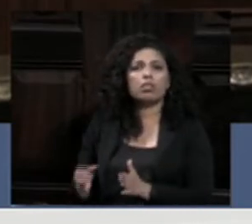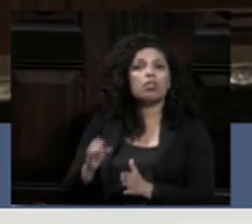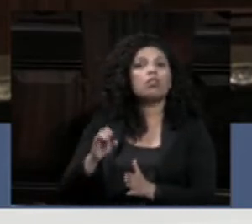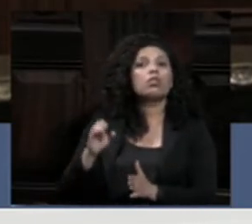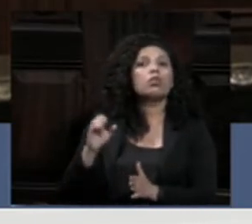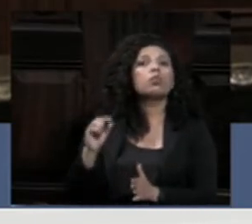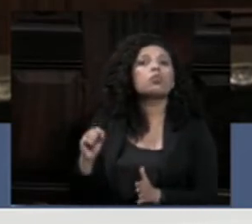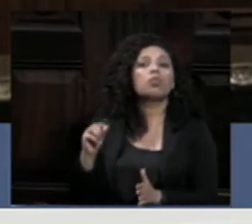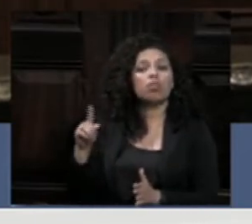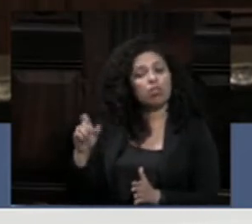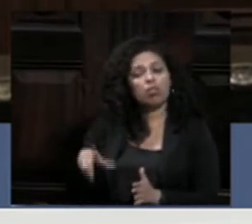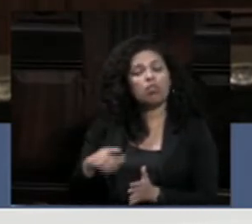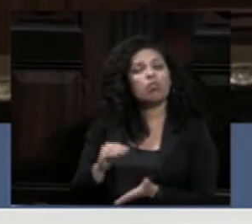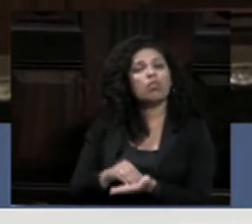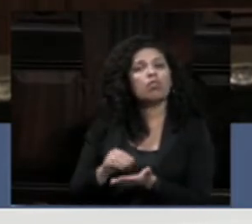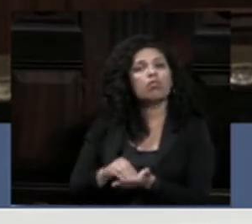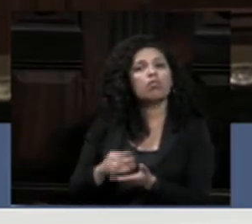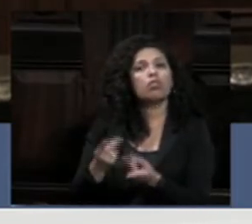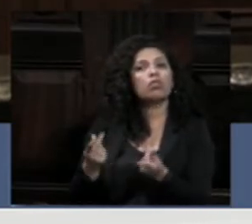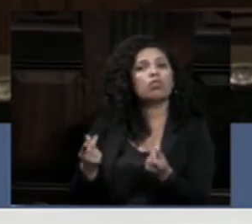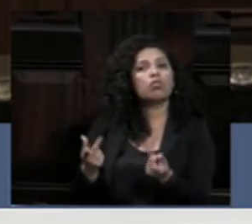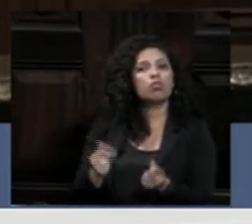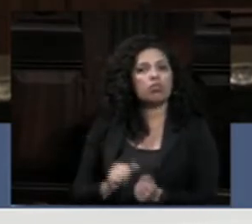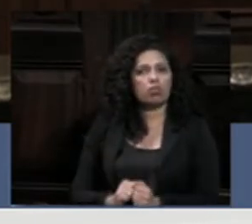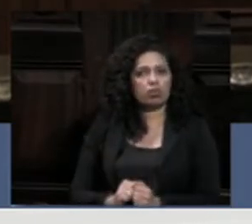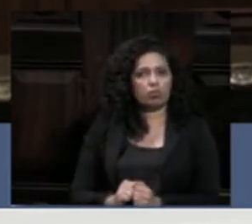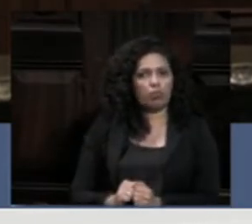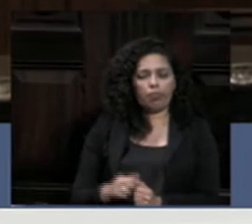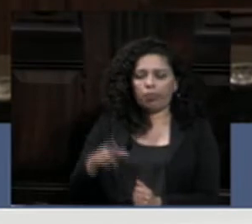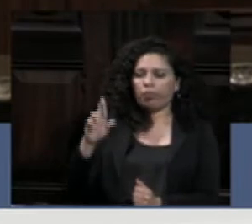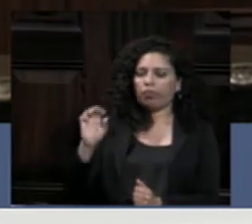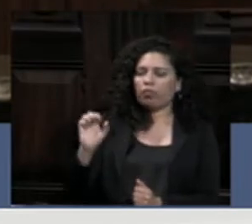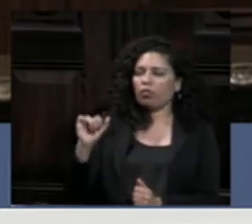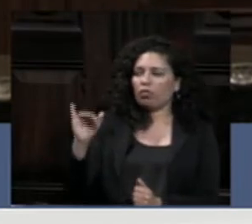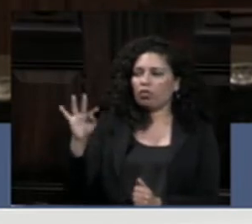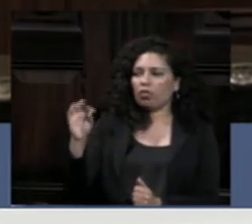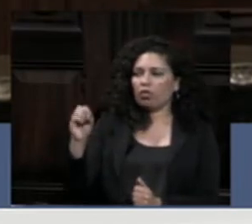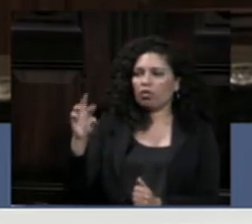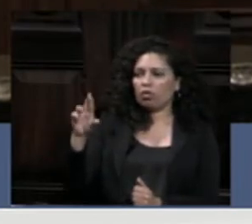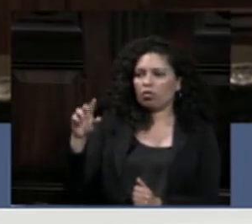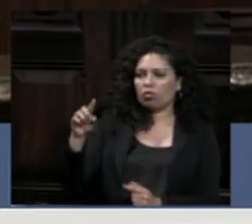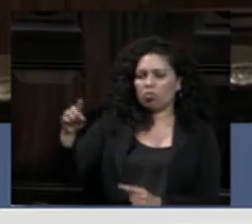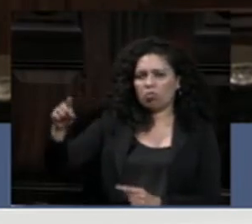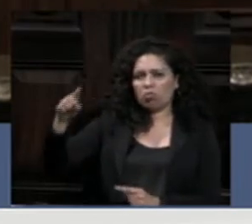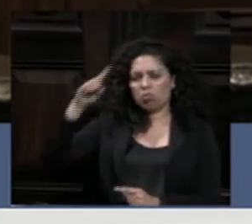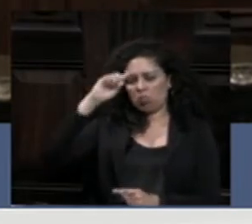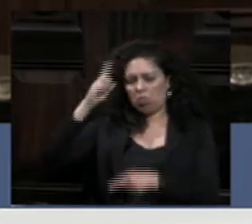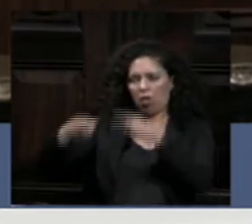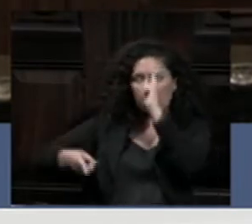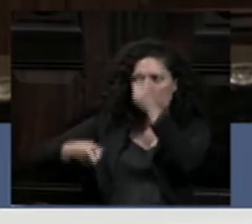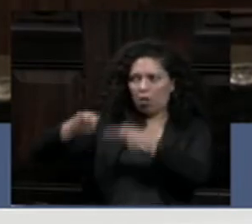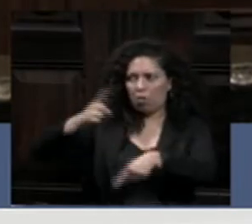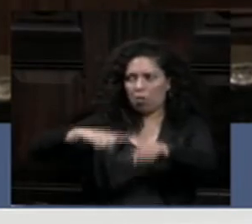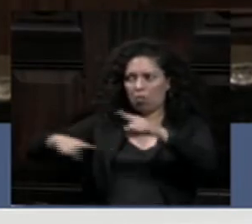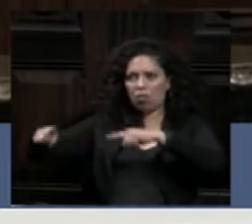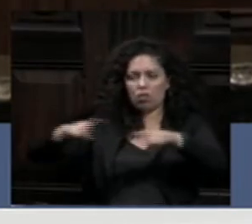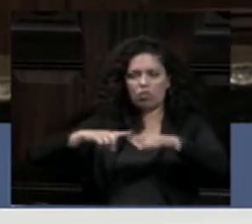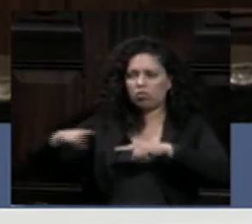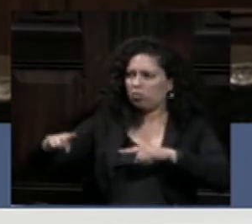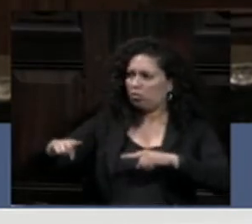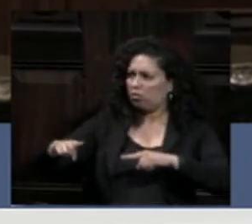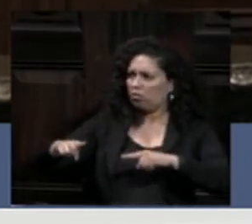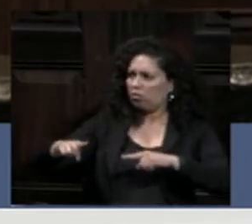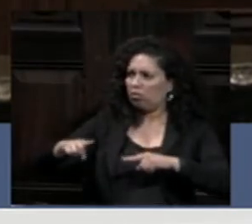Ele lida como professor, como reitor de uma universidade, ele lida com um hospital universitário que,